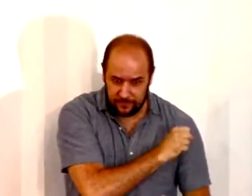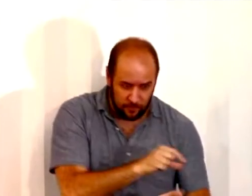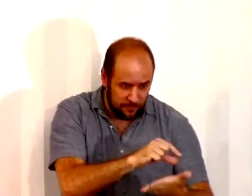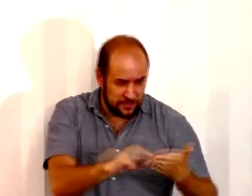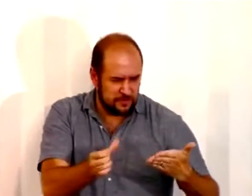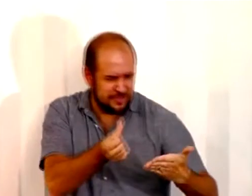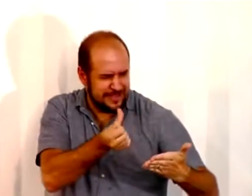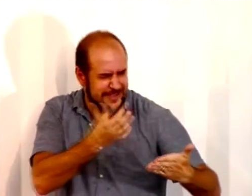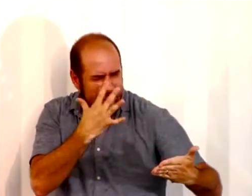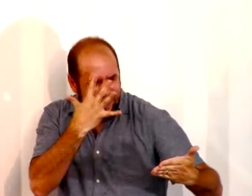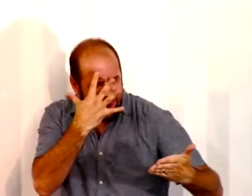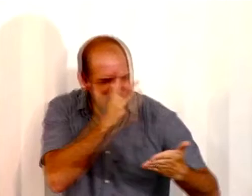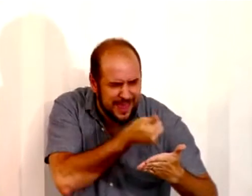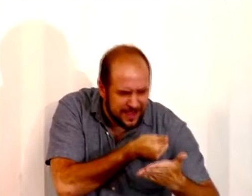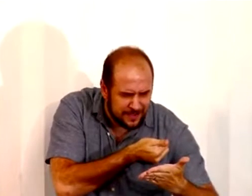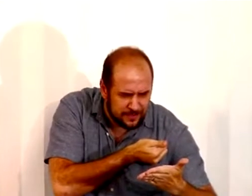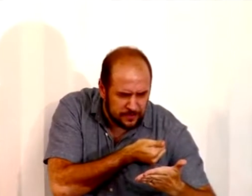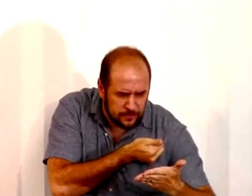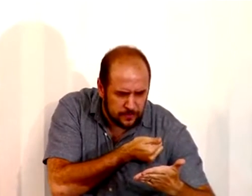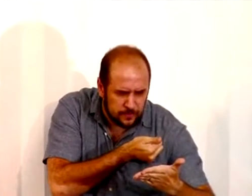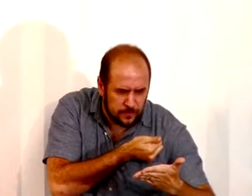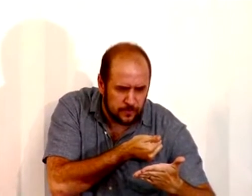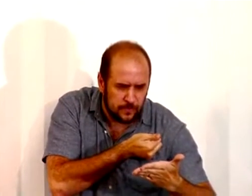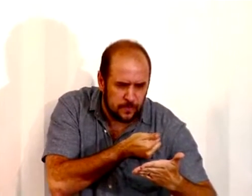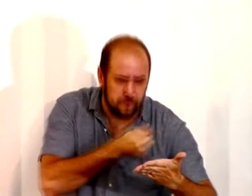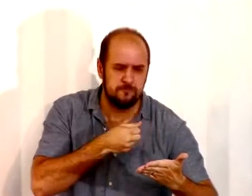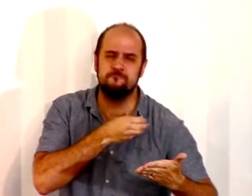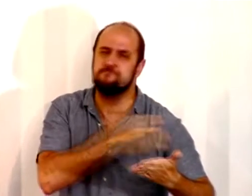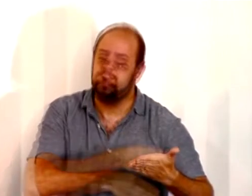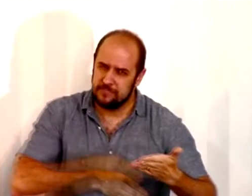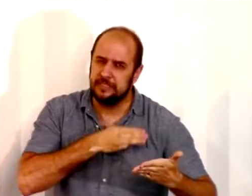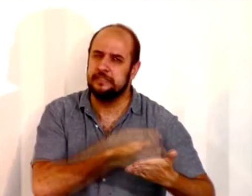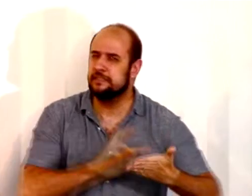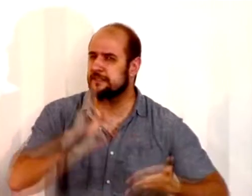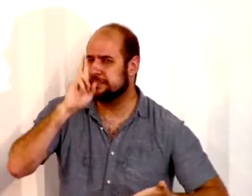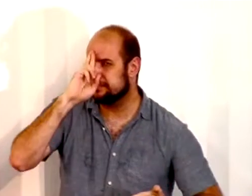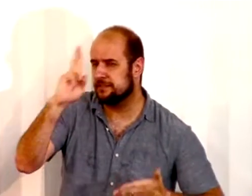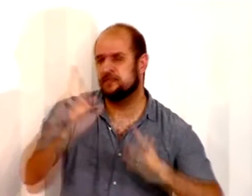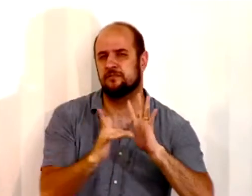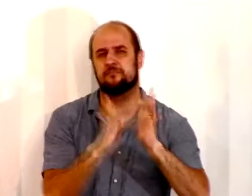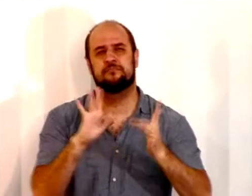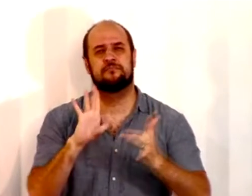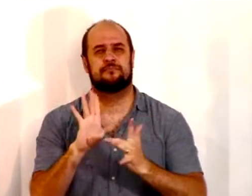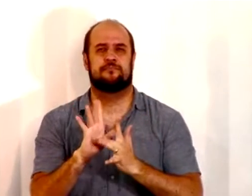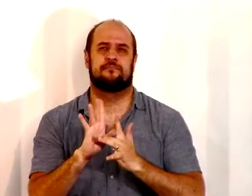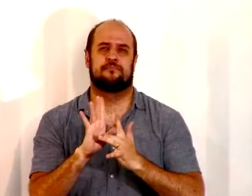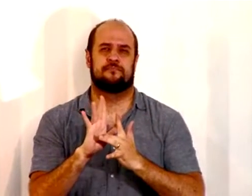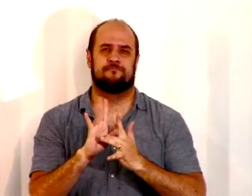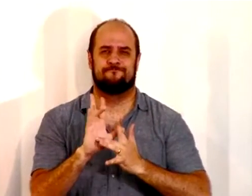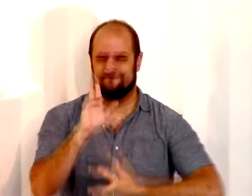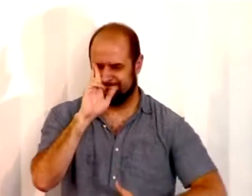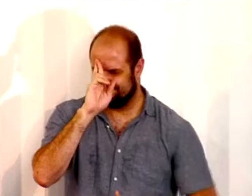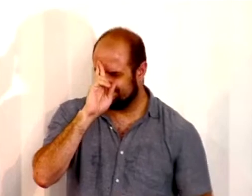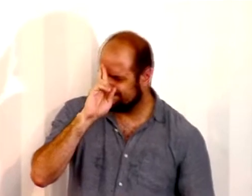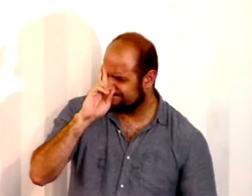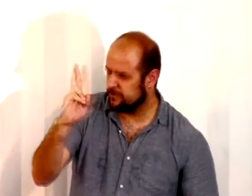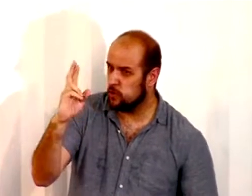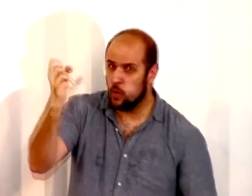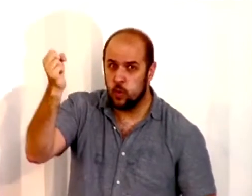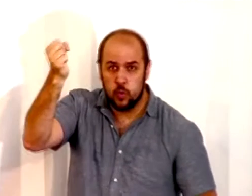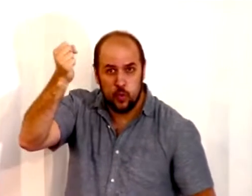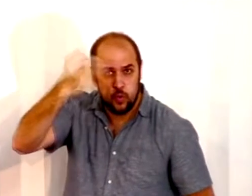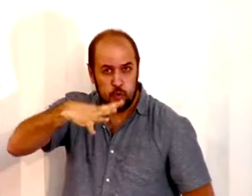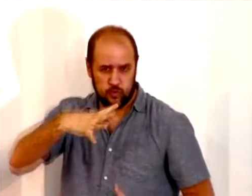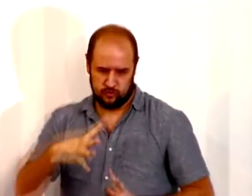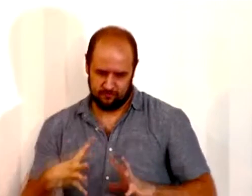quanta coisa linda. O Messias, o nosso Senhor Jesus, é aquele que vai trazer luz na